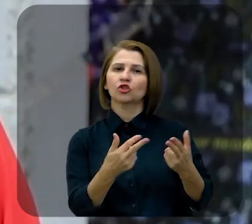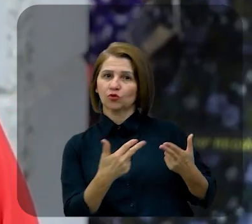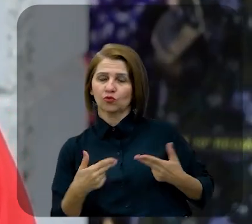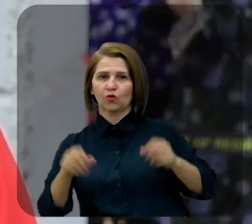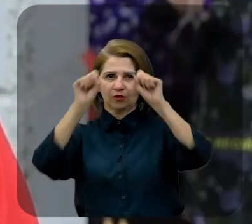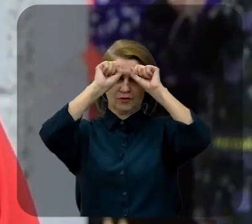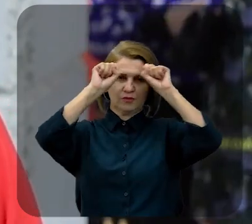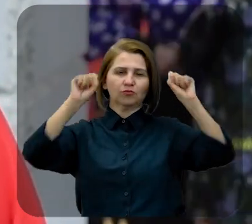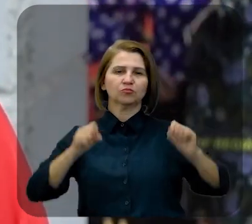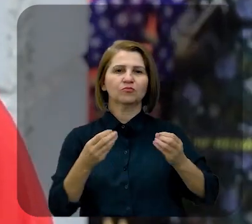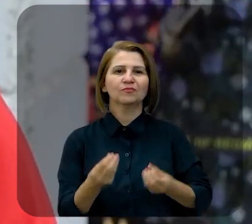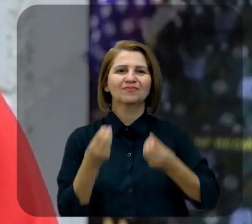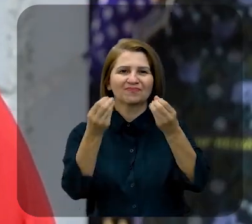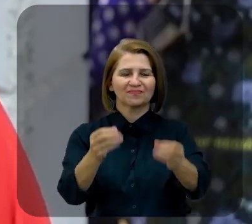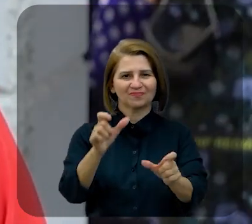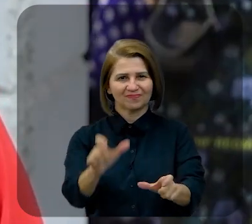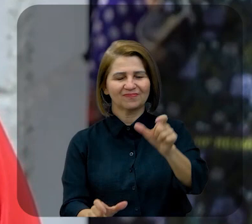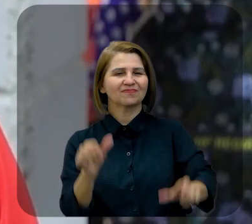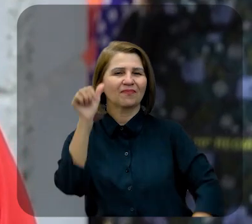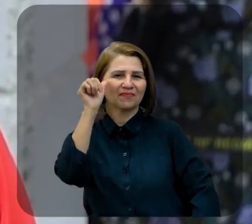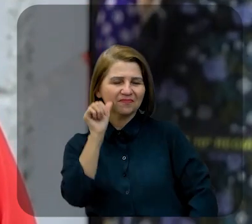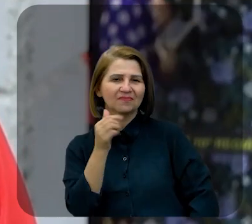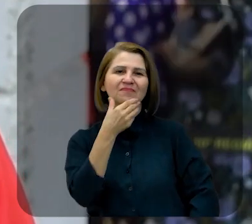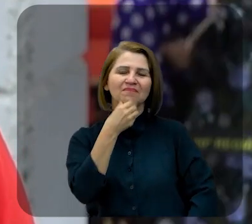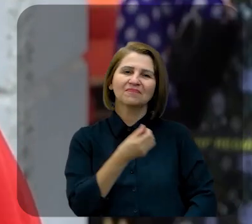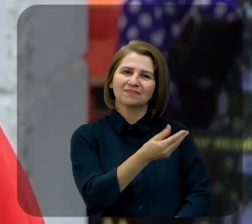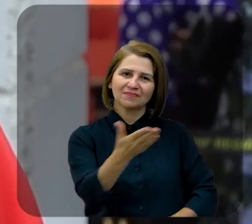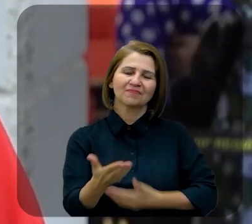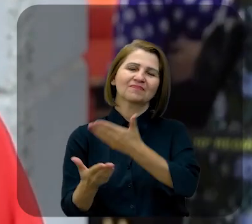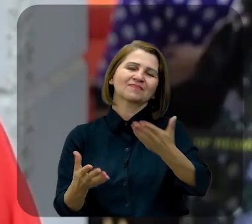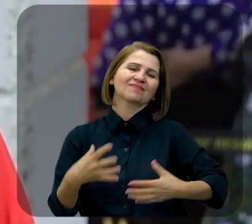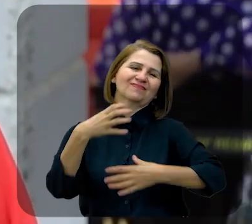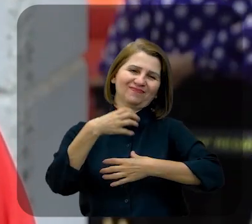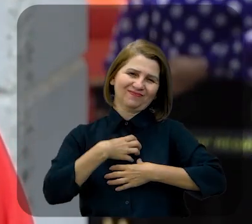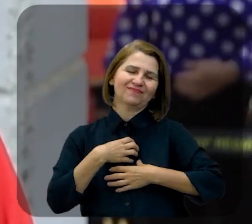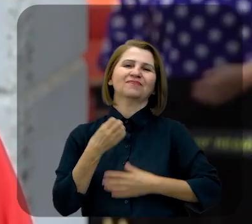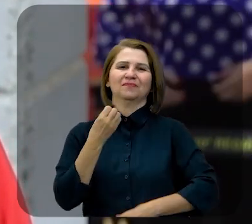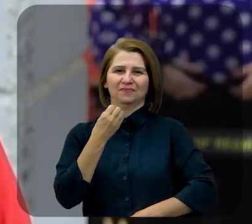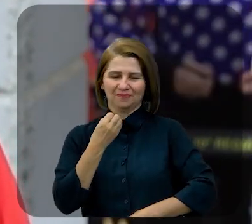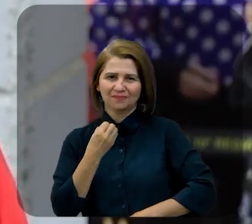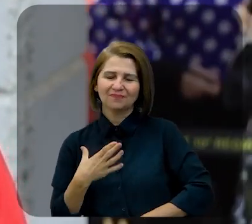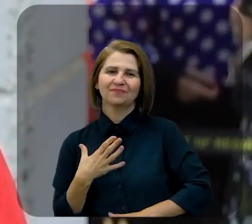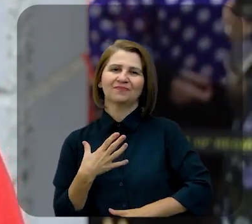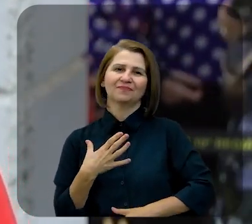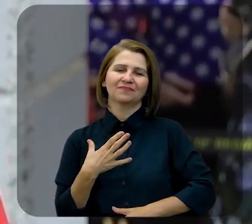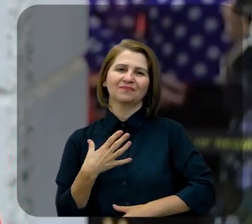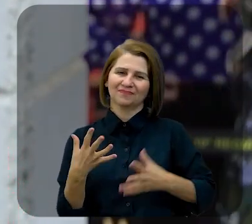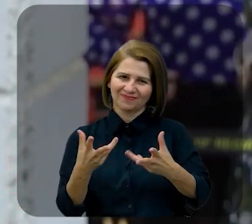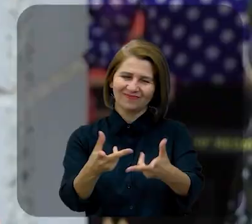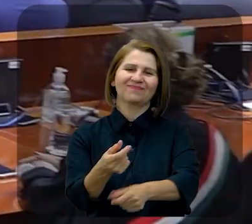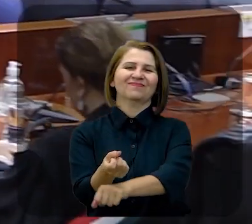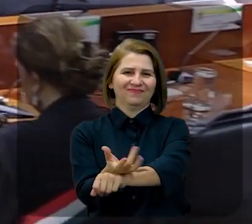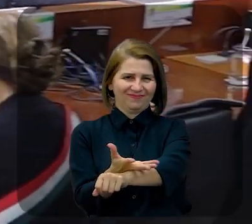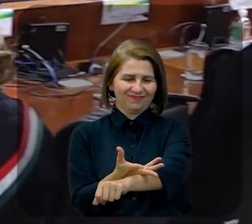tribunal entrega para os trabalhadores, para as trabalhadoras. Então isso dá uma sensação de preenchimento. É bem emocionante